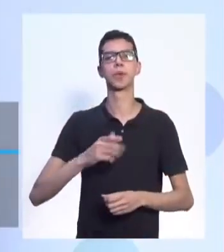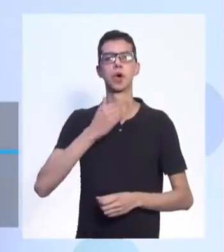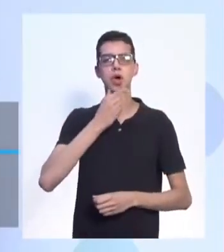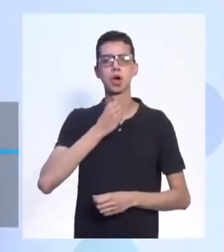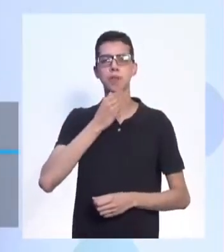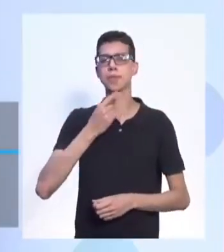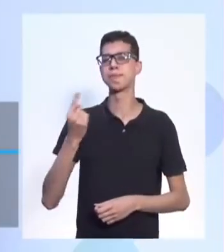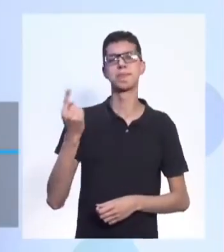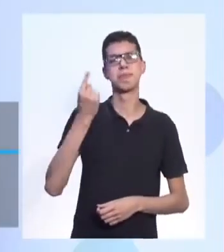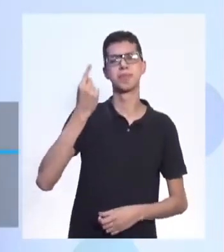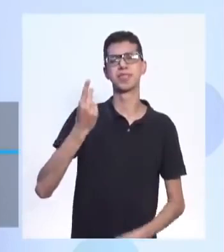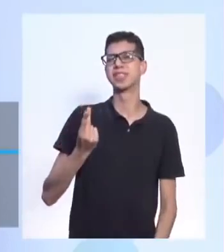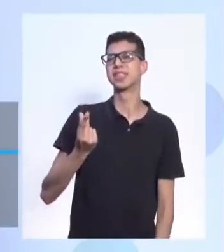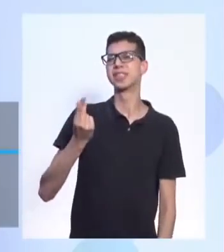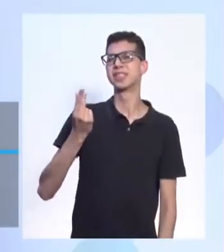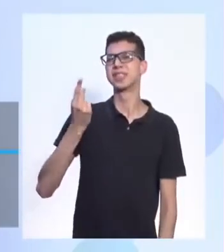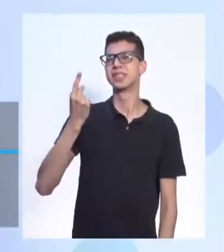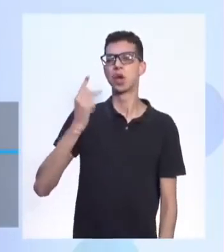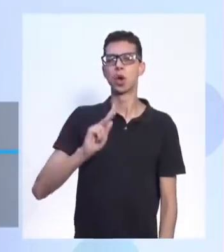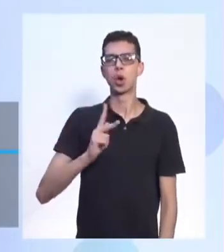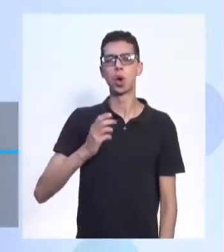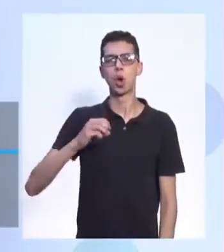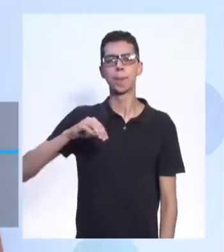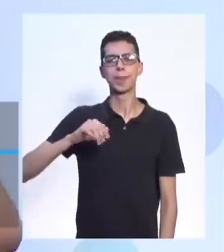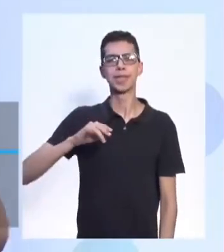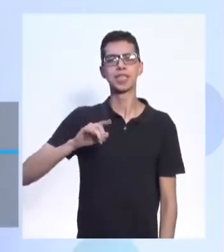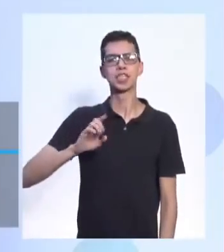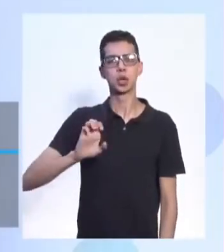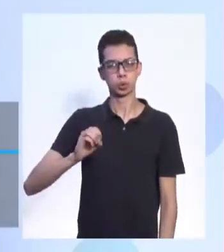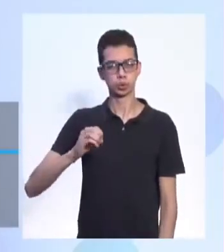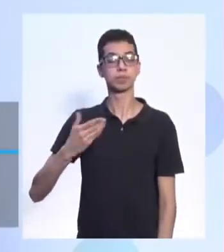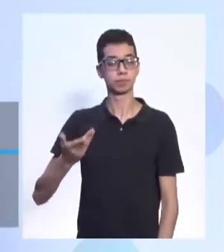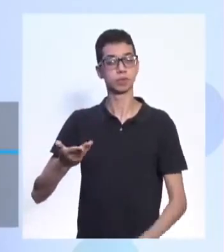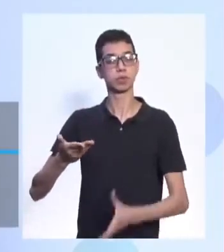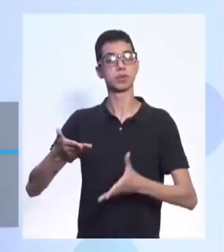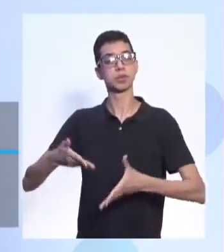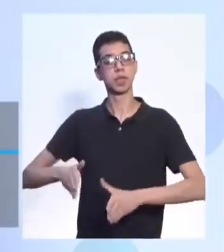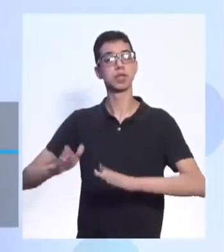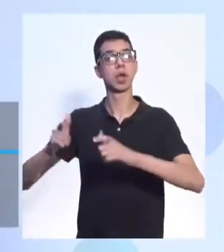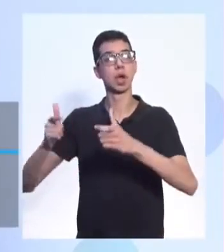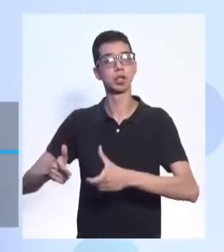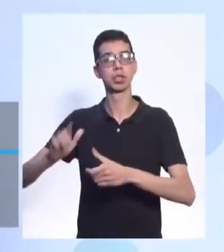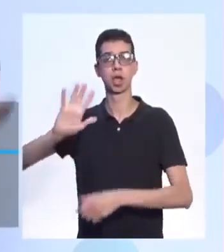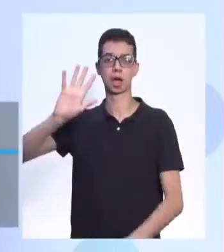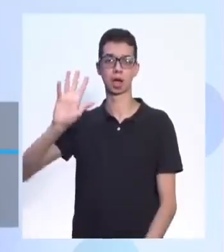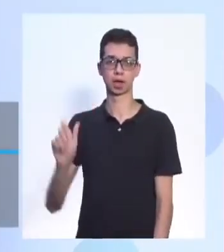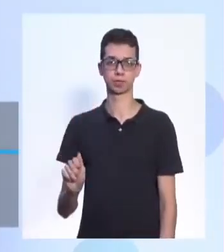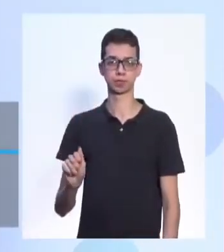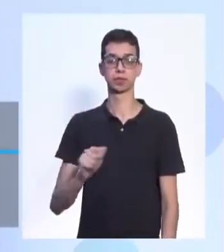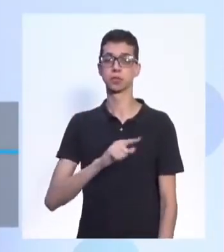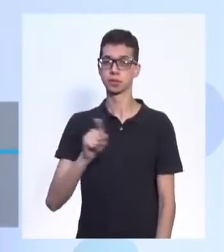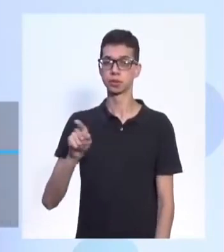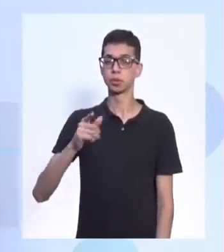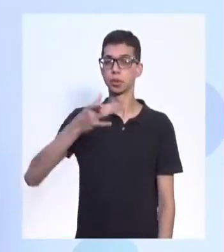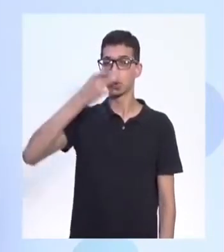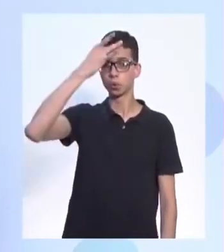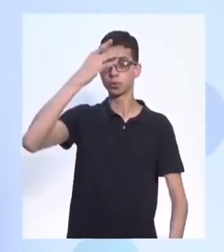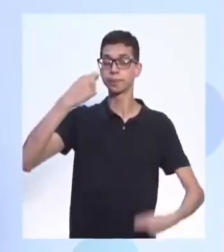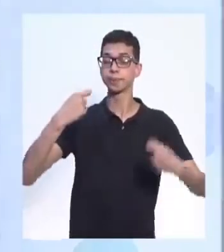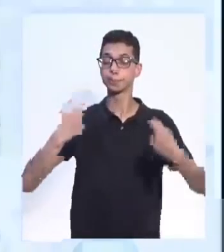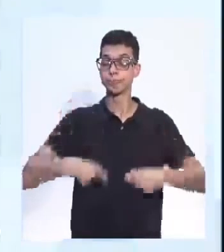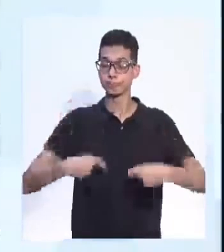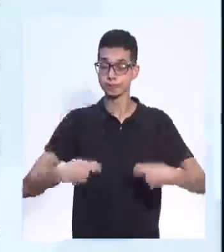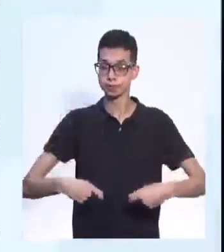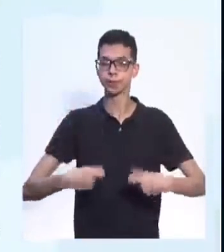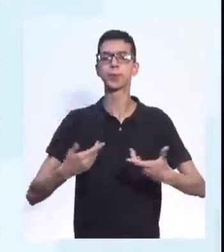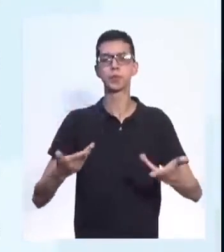essa herança cultural. E é isso que a gente precisa também criar uma maior consciência, tá? Então, a gente vai colocar aí para vocês